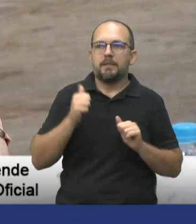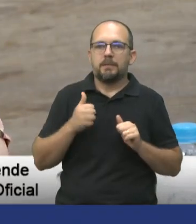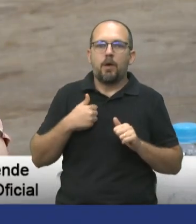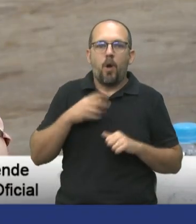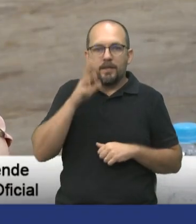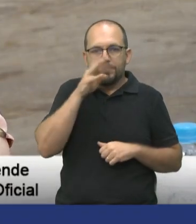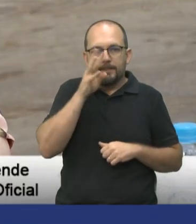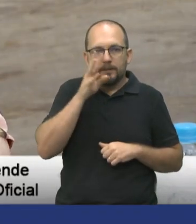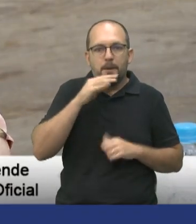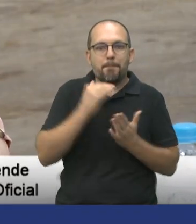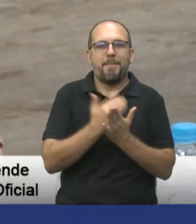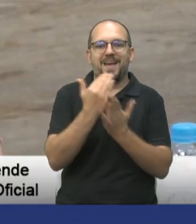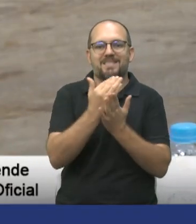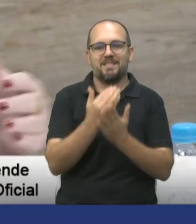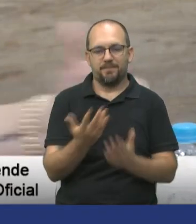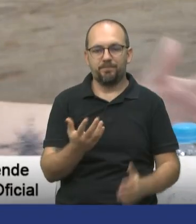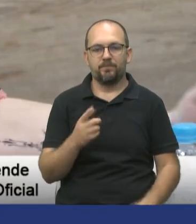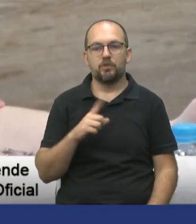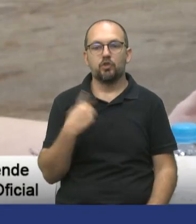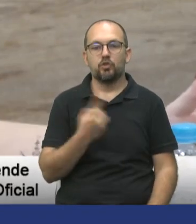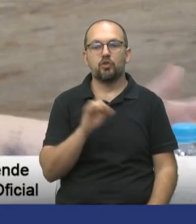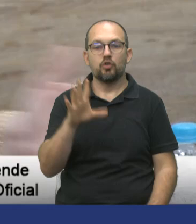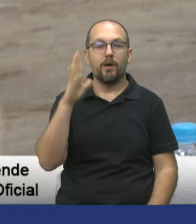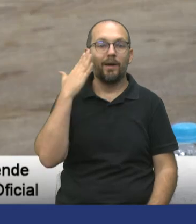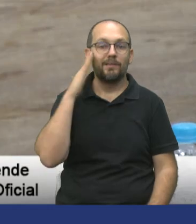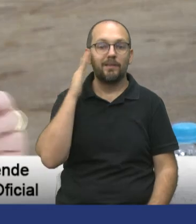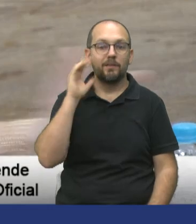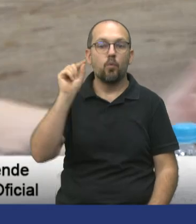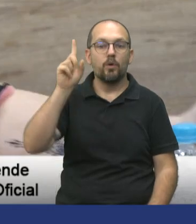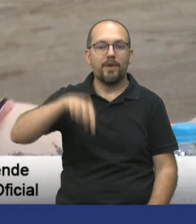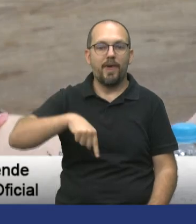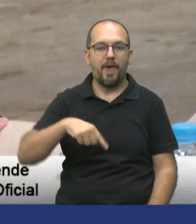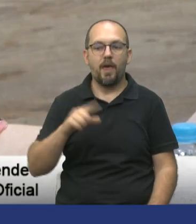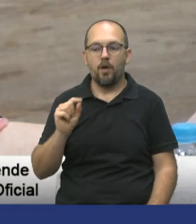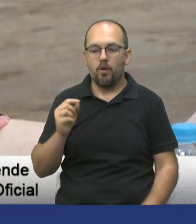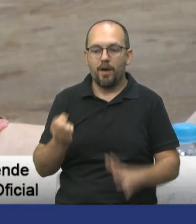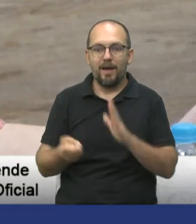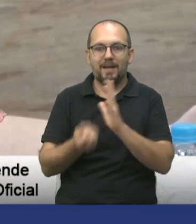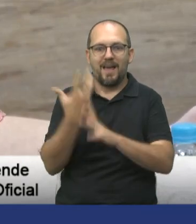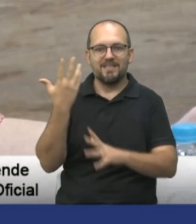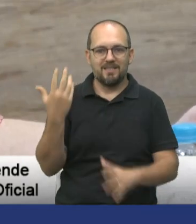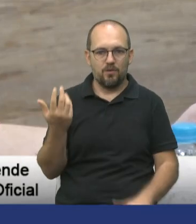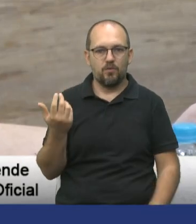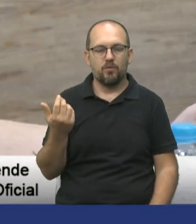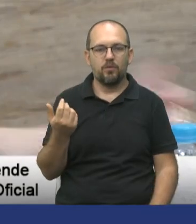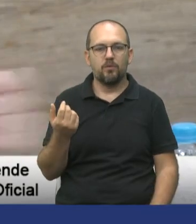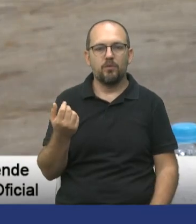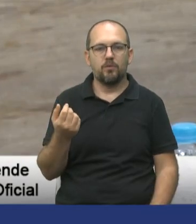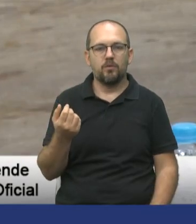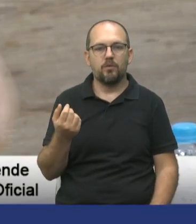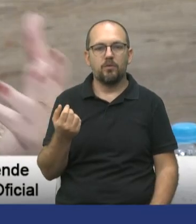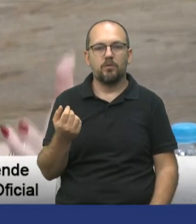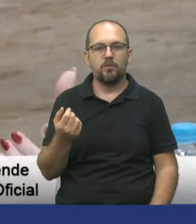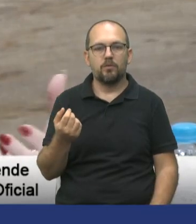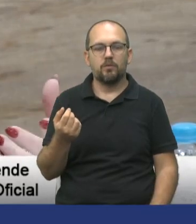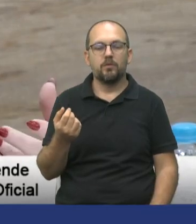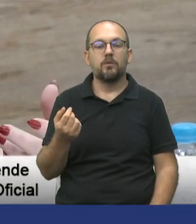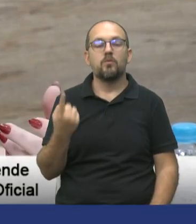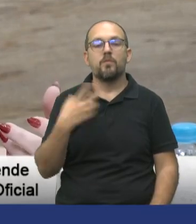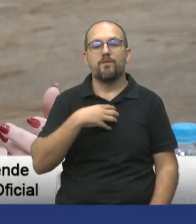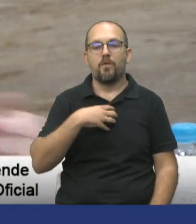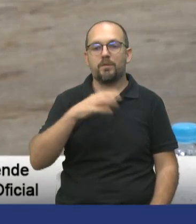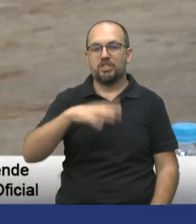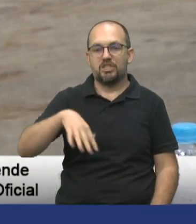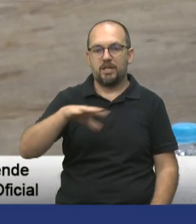É só a gente entender o que é a criação, porque é na criação que você faz isso, e de um modo geral,